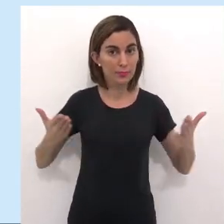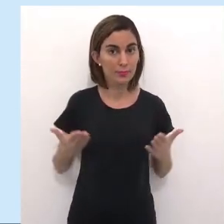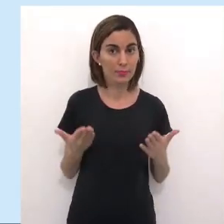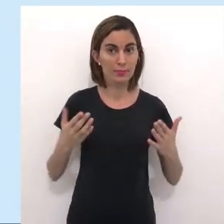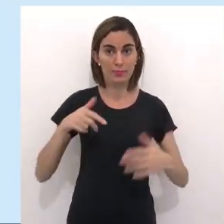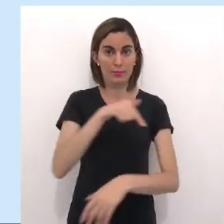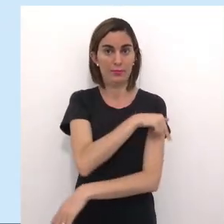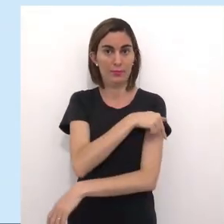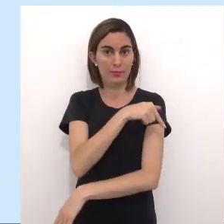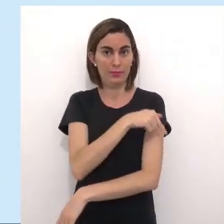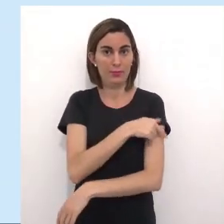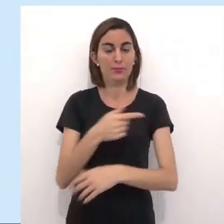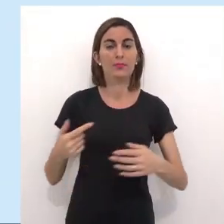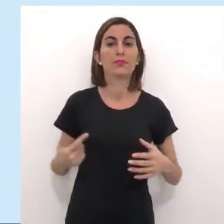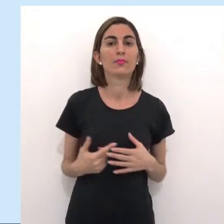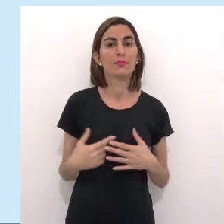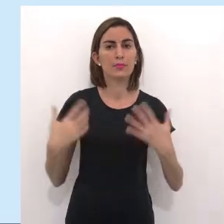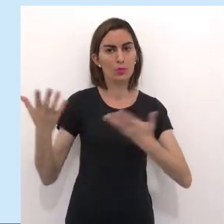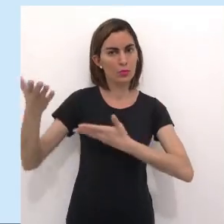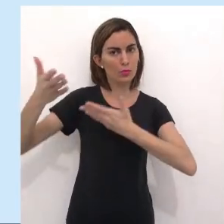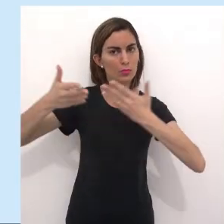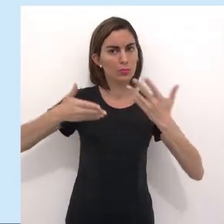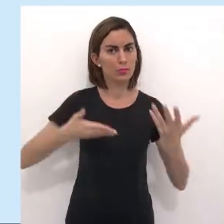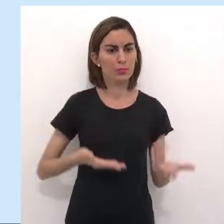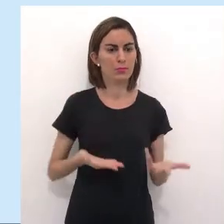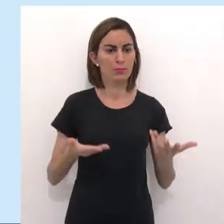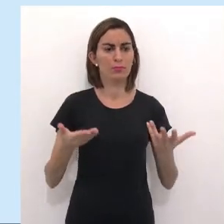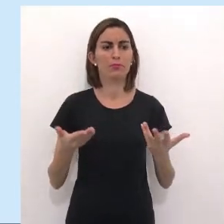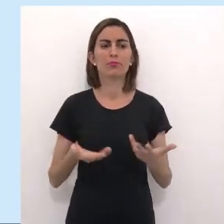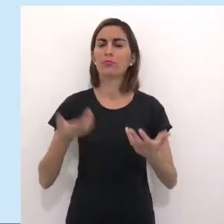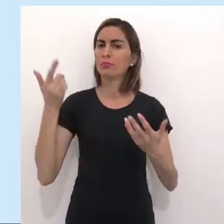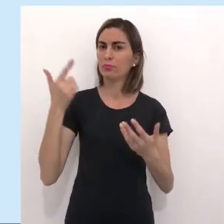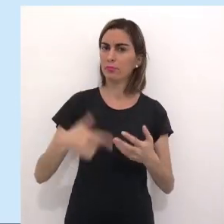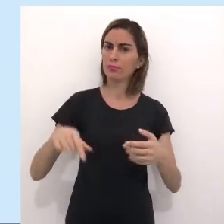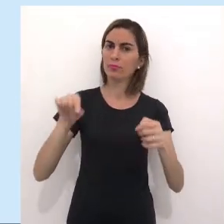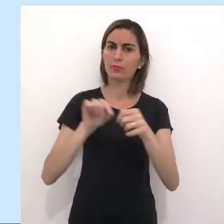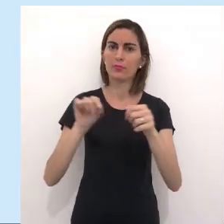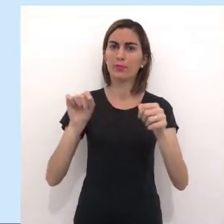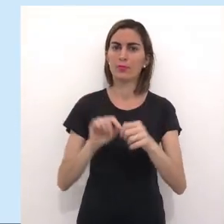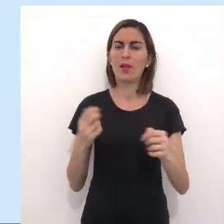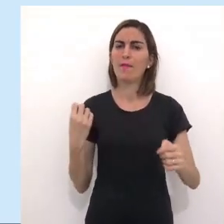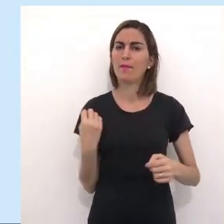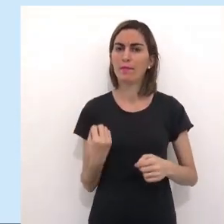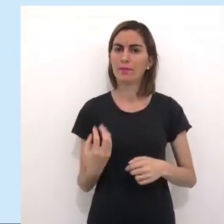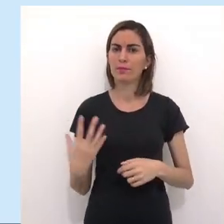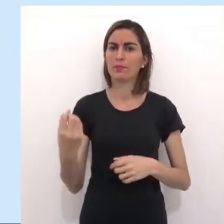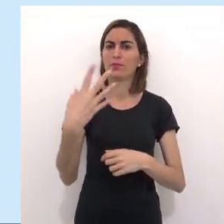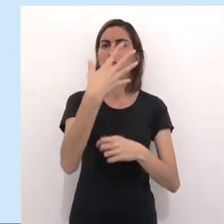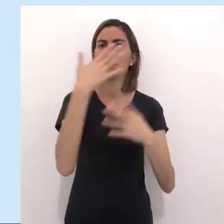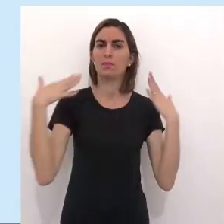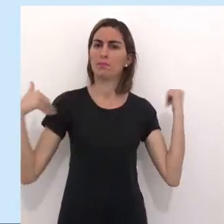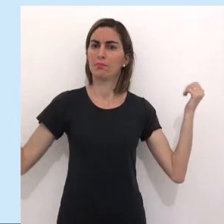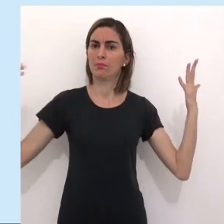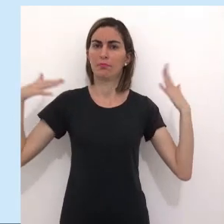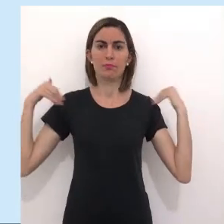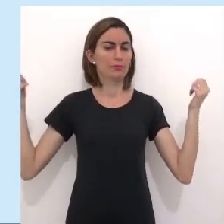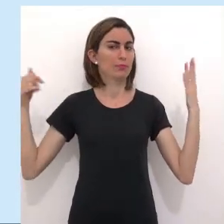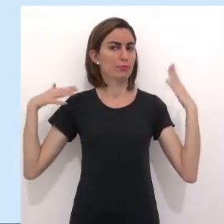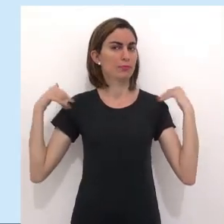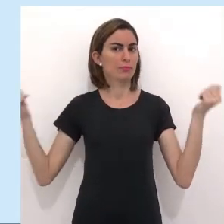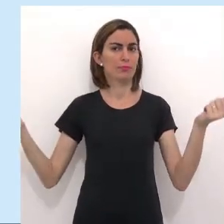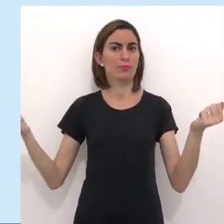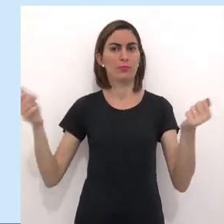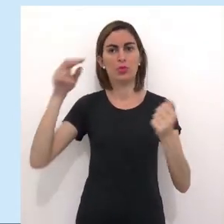do 7º ano estão convidados a fazerem um grande passeio